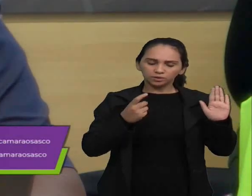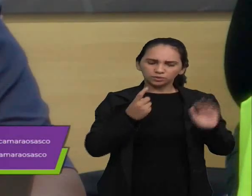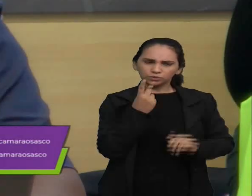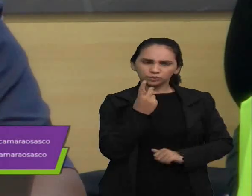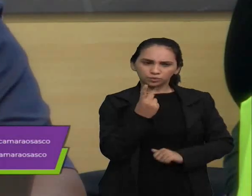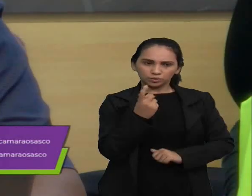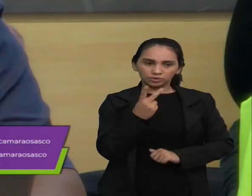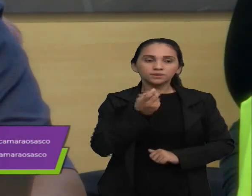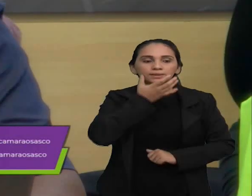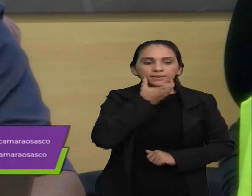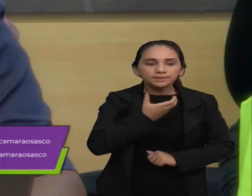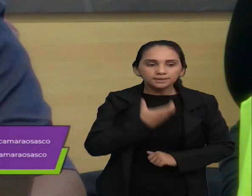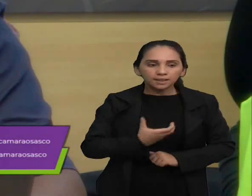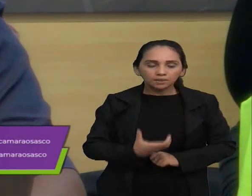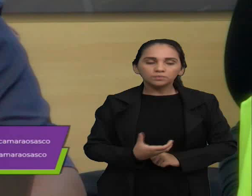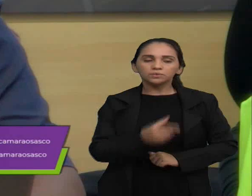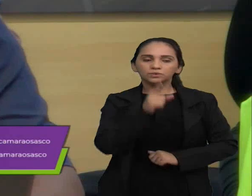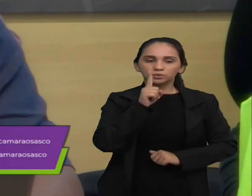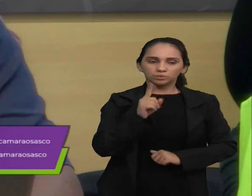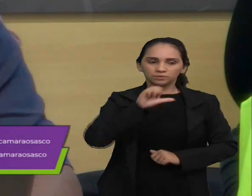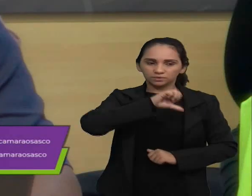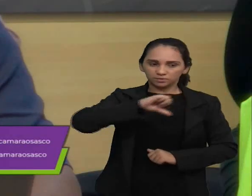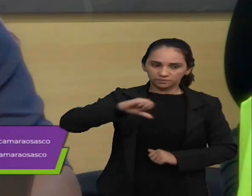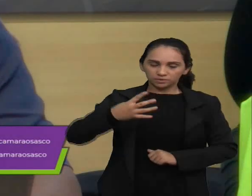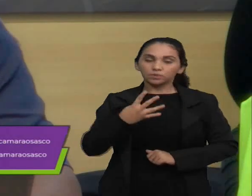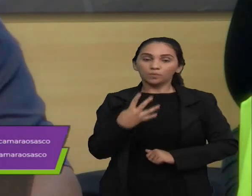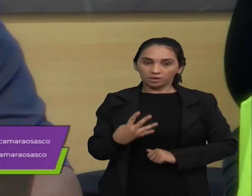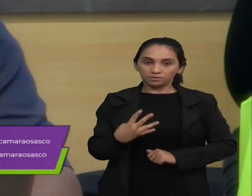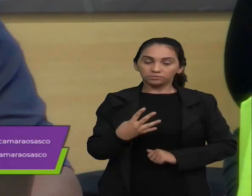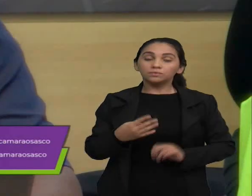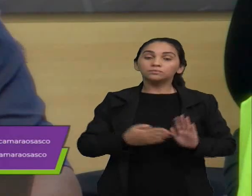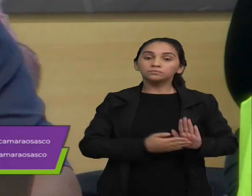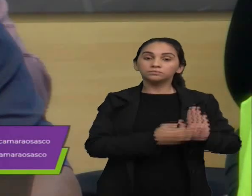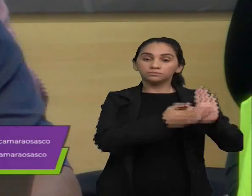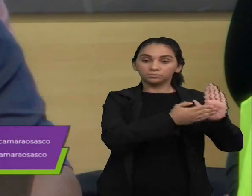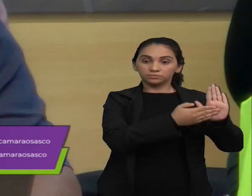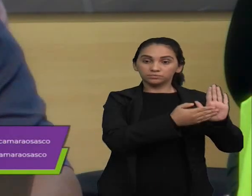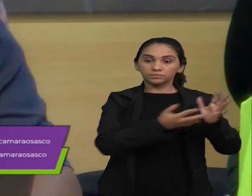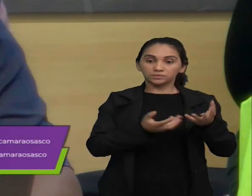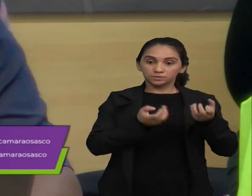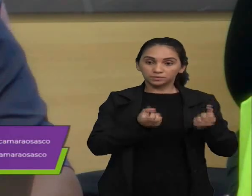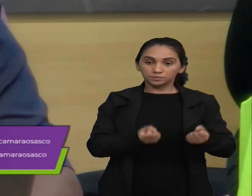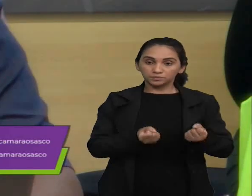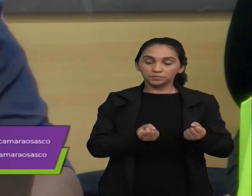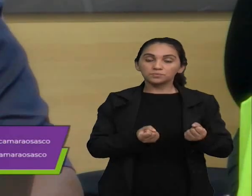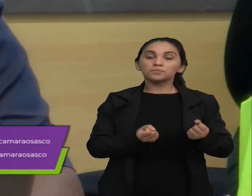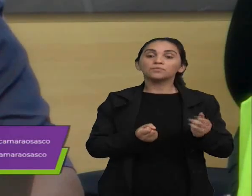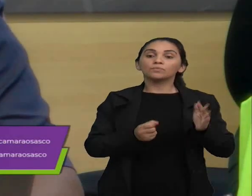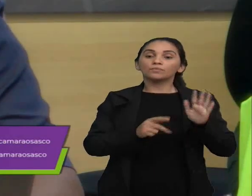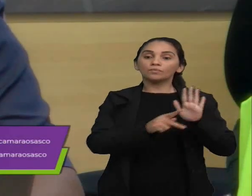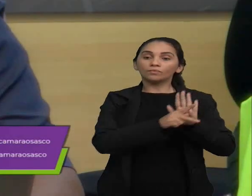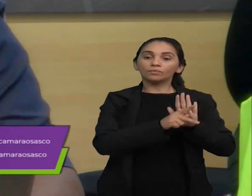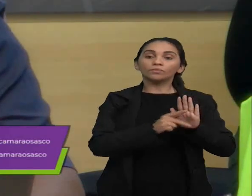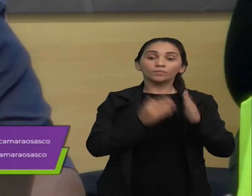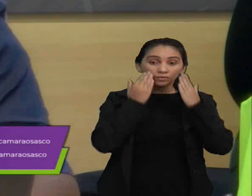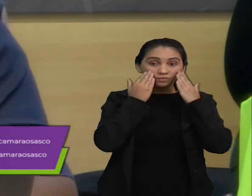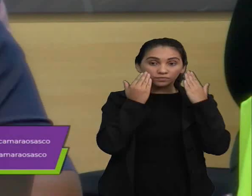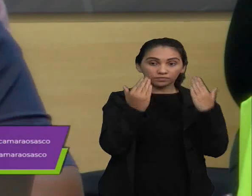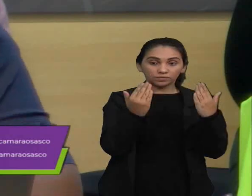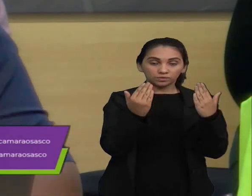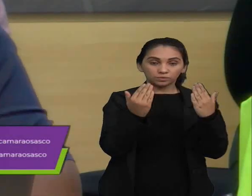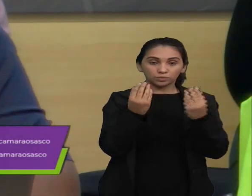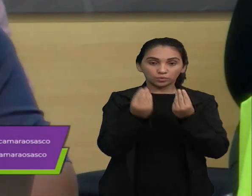de 1994, os abaixo-assinados vêm apresentar o termo de adesão para a Constituição de Frente Parlamentar,